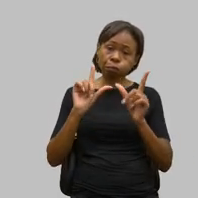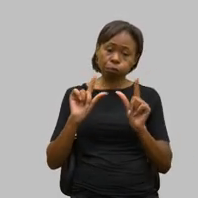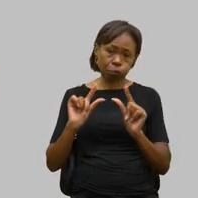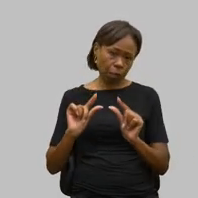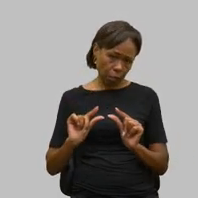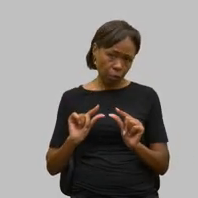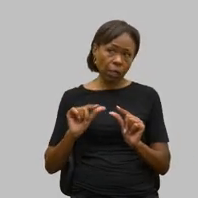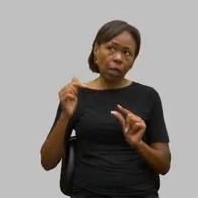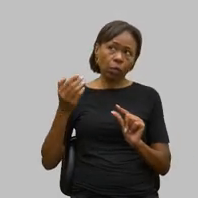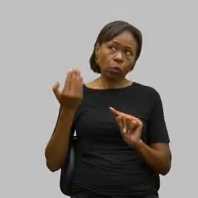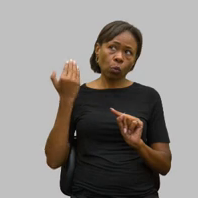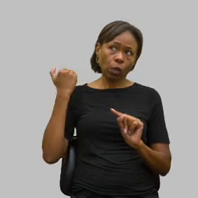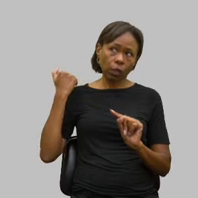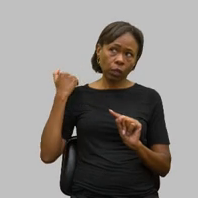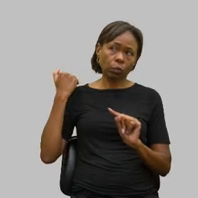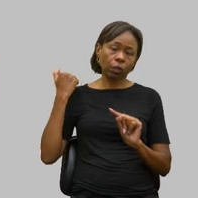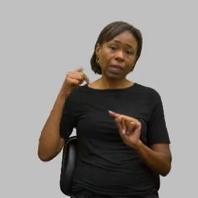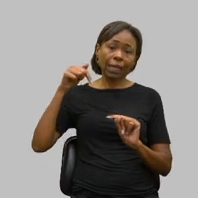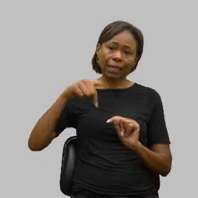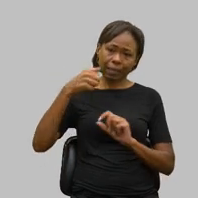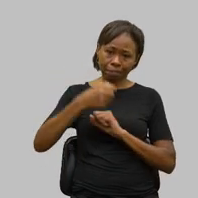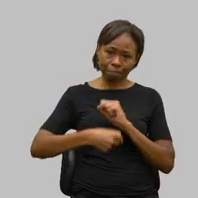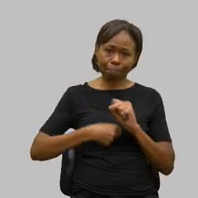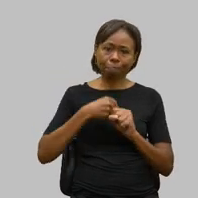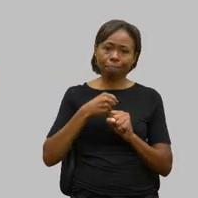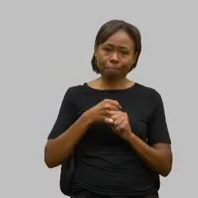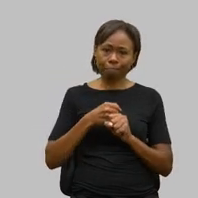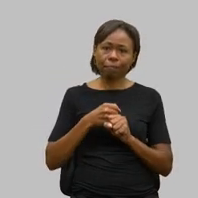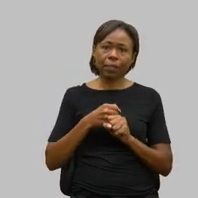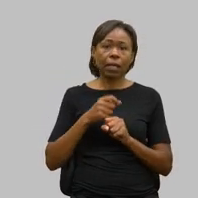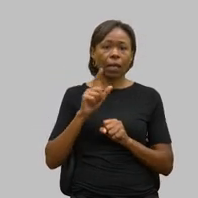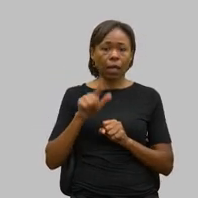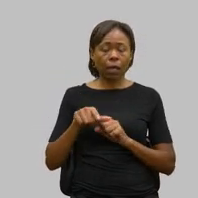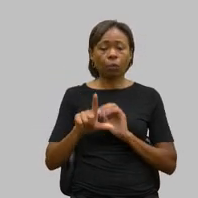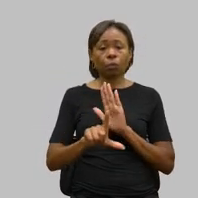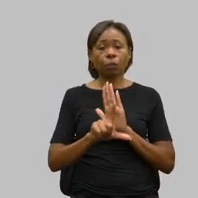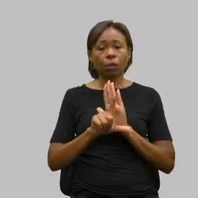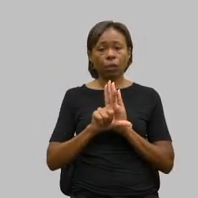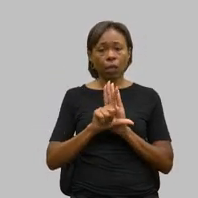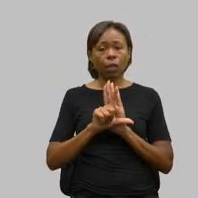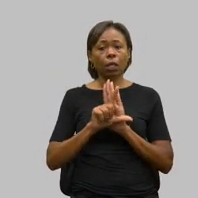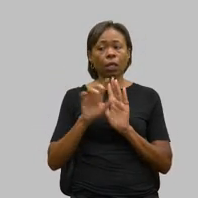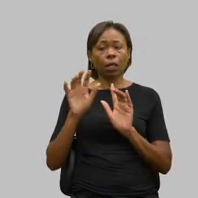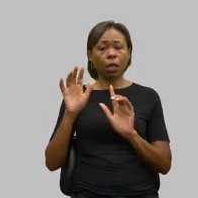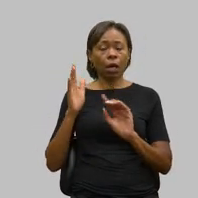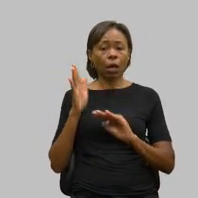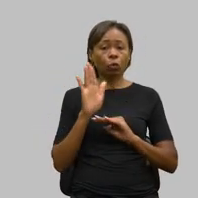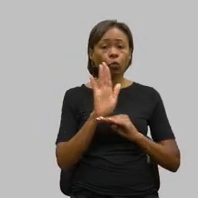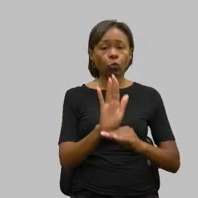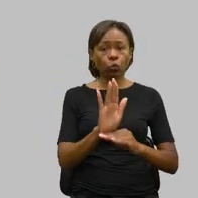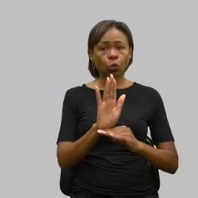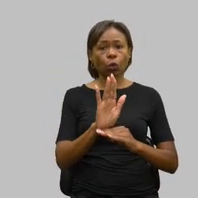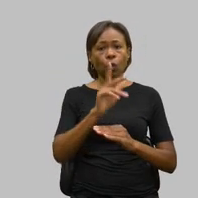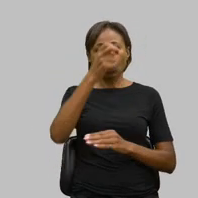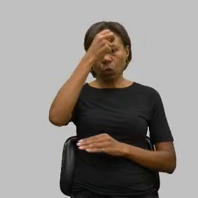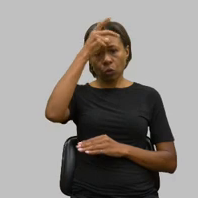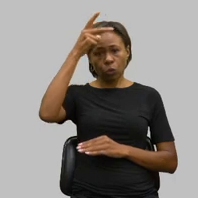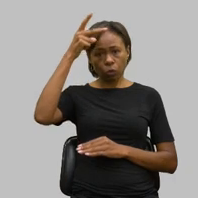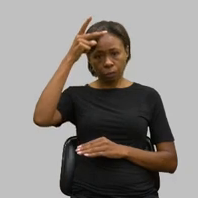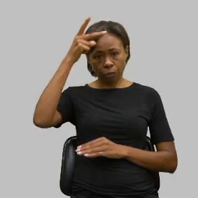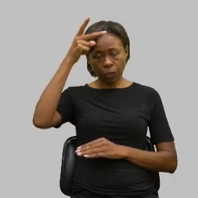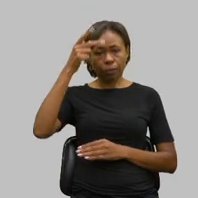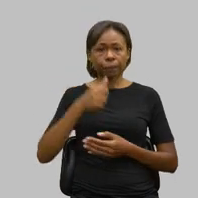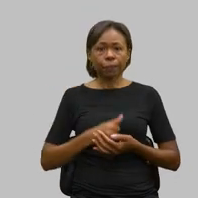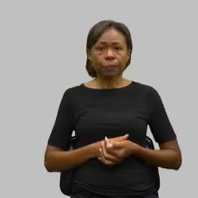último ano e este ano. Então isso realmente foi uma lei que atingiu diretamente o dia a dia dos prefeitos. Então,